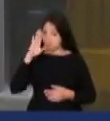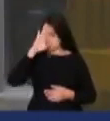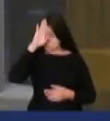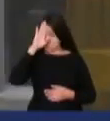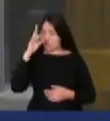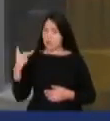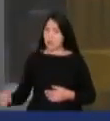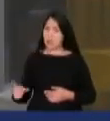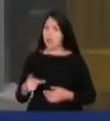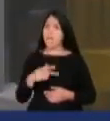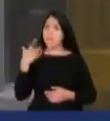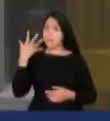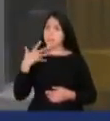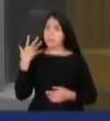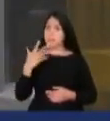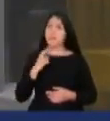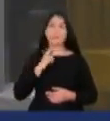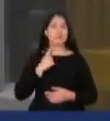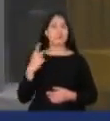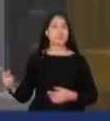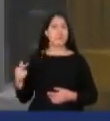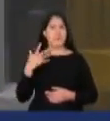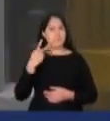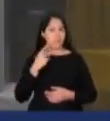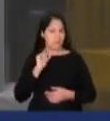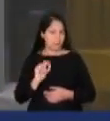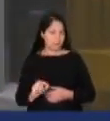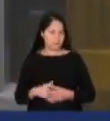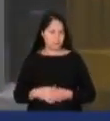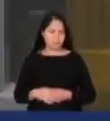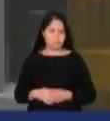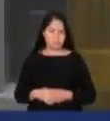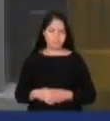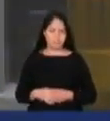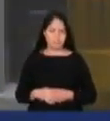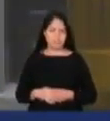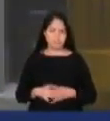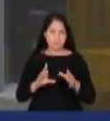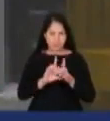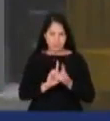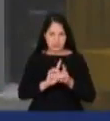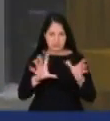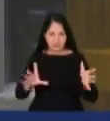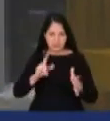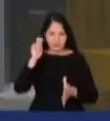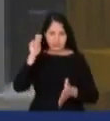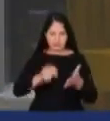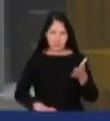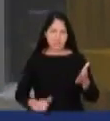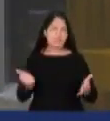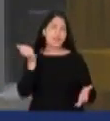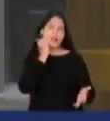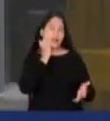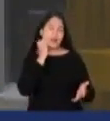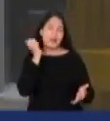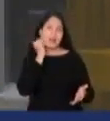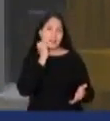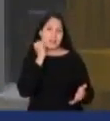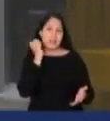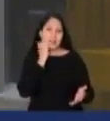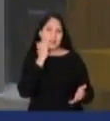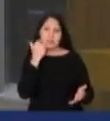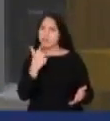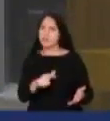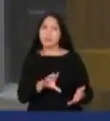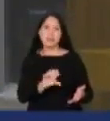quem assina a carta da democracia é cara de pau e sem caráter. E completou,